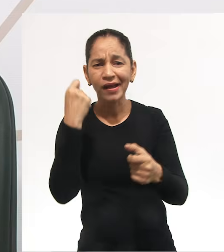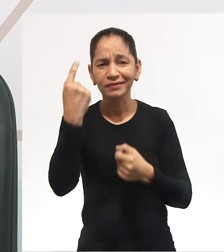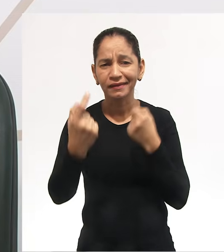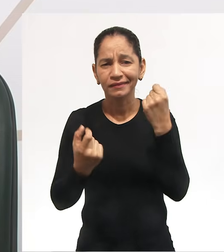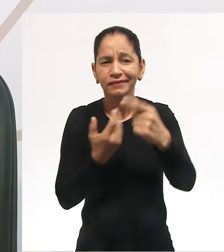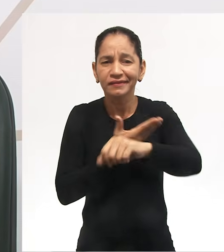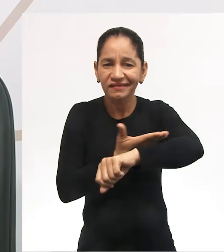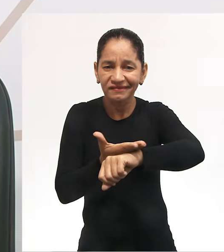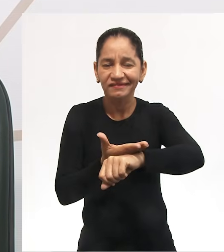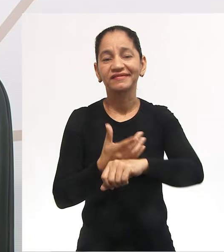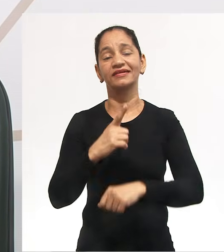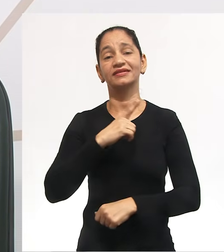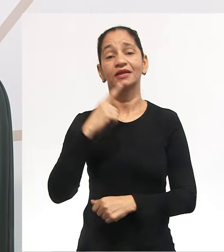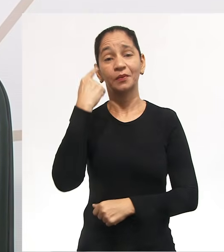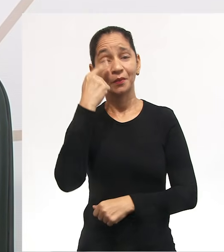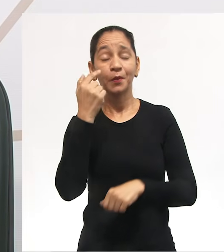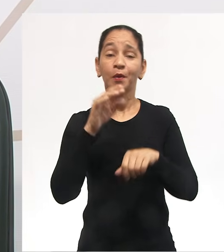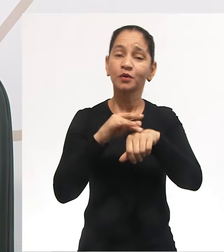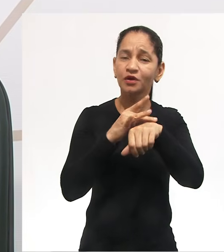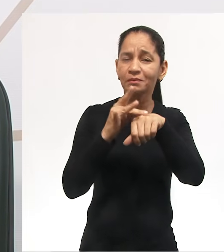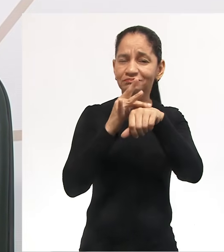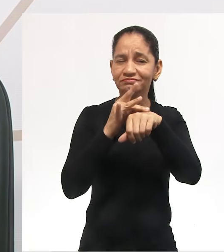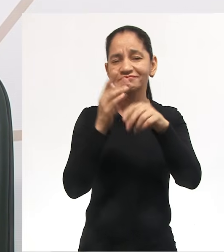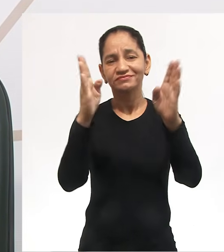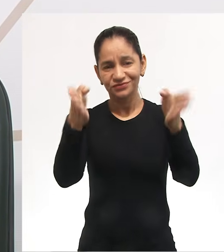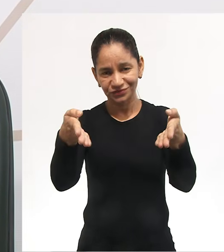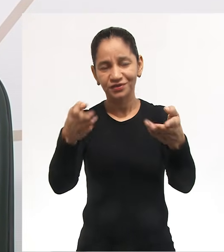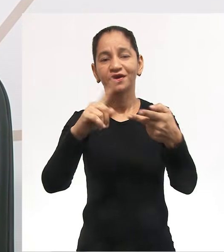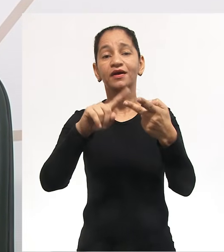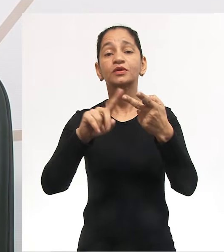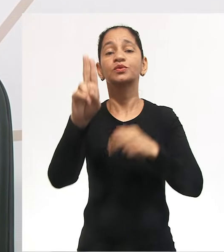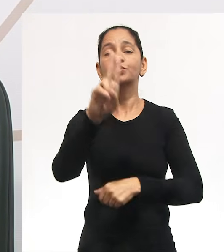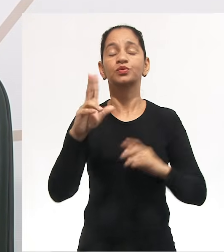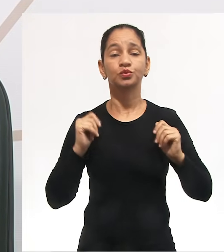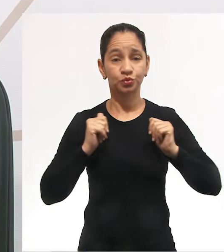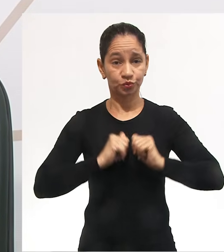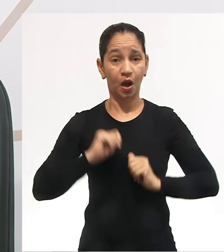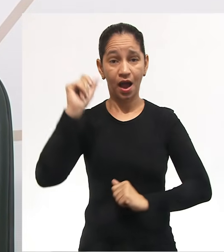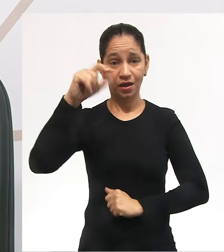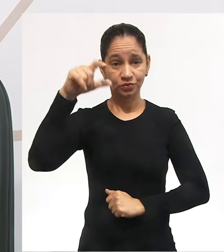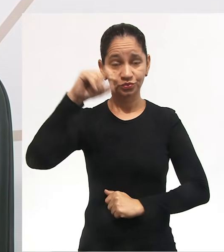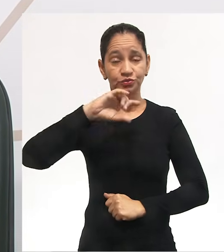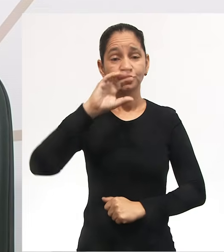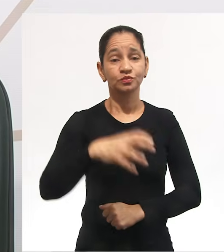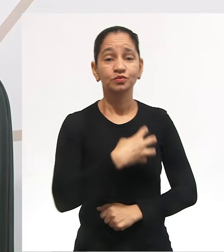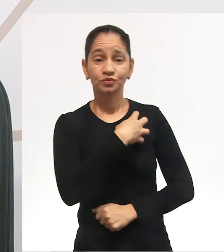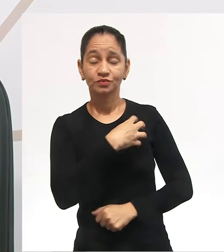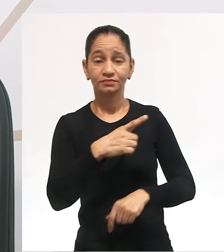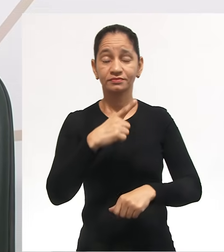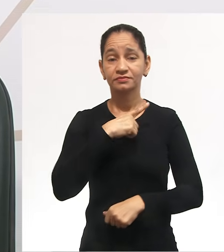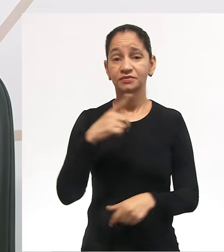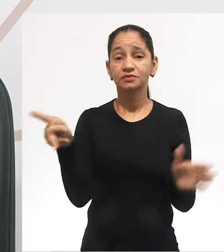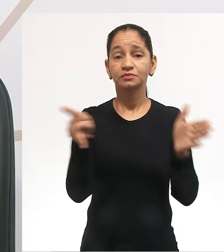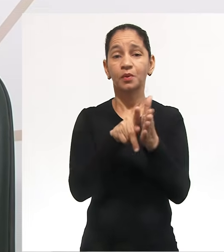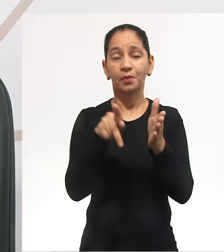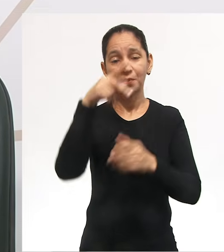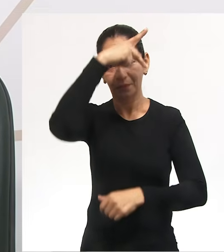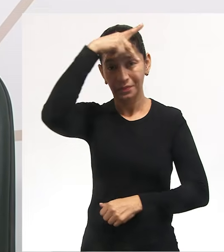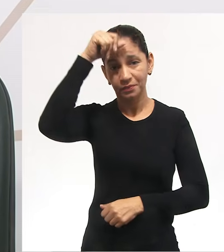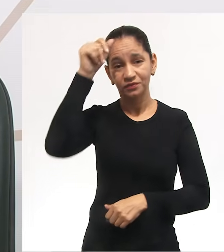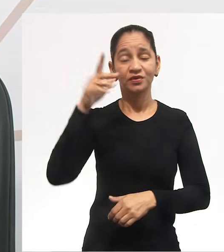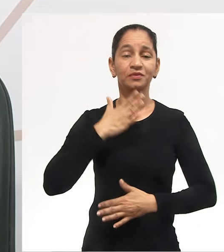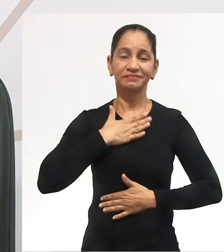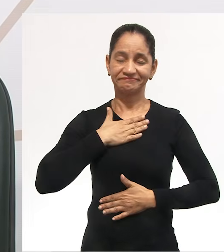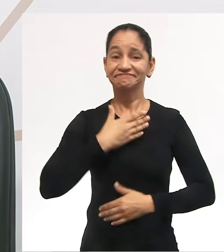né? Meus olhos são escuros. Estou usando uma camisa azul com o bordão